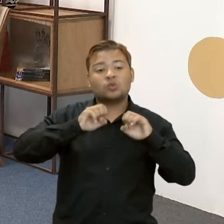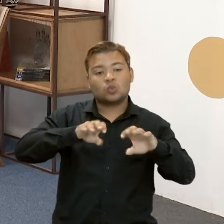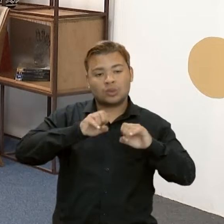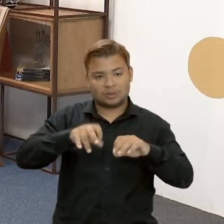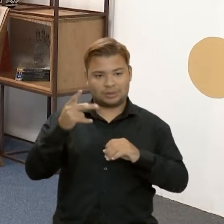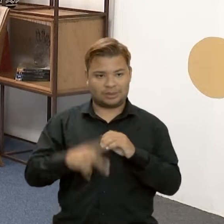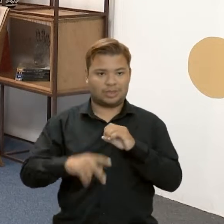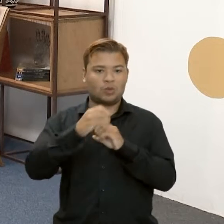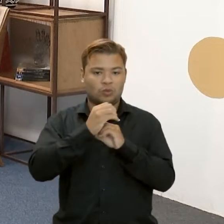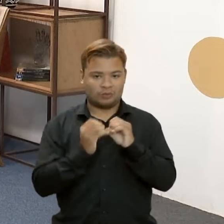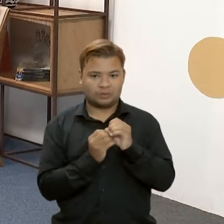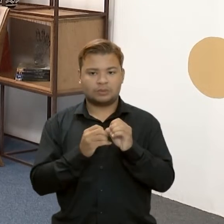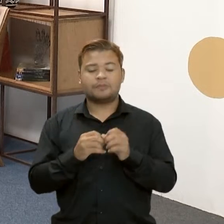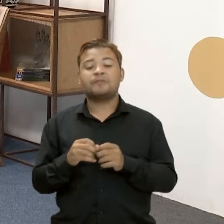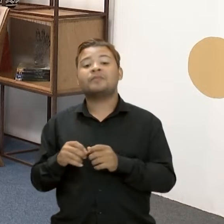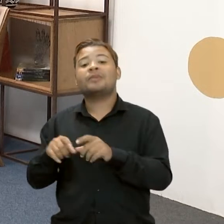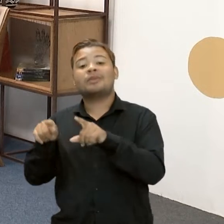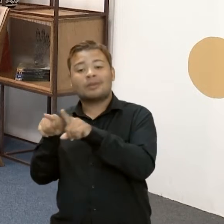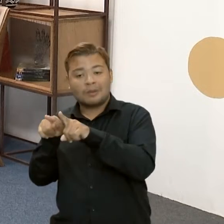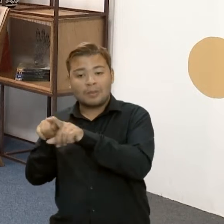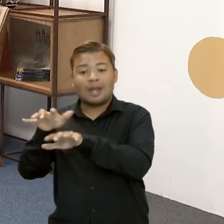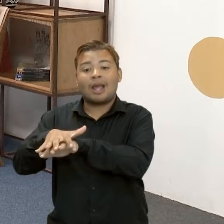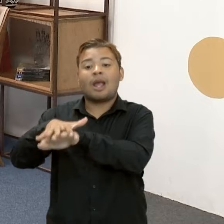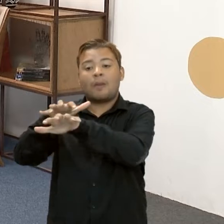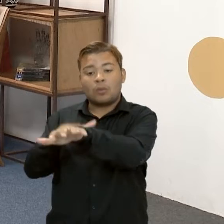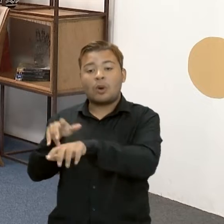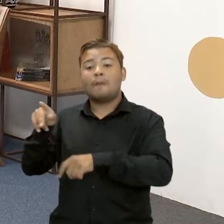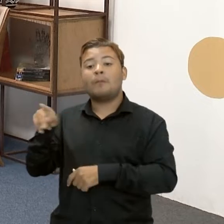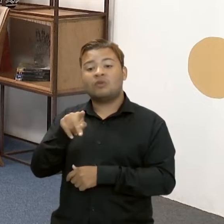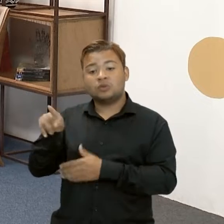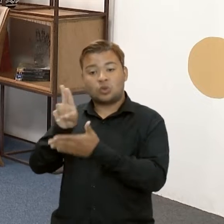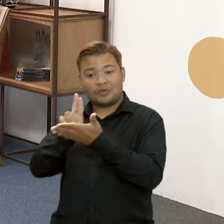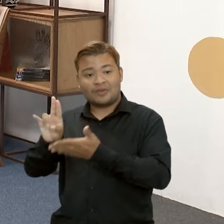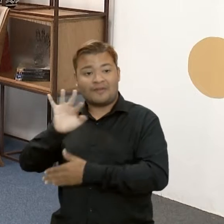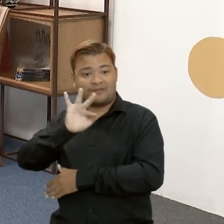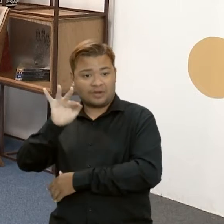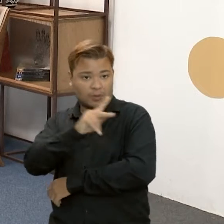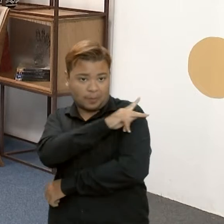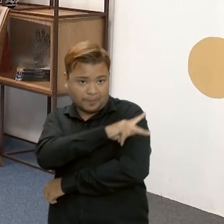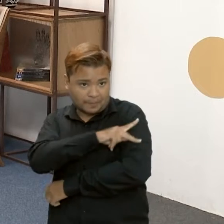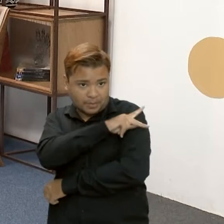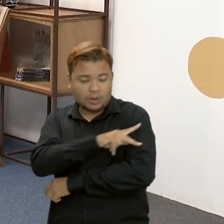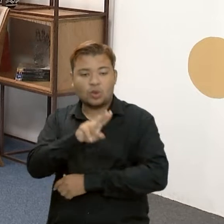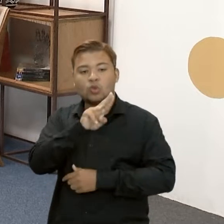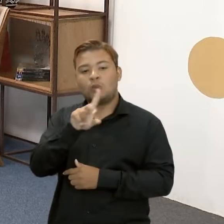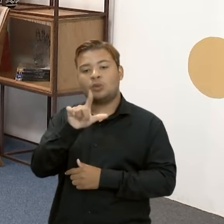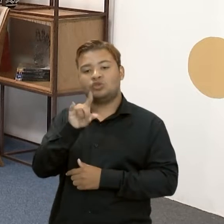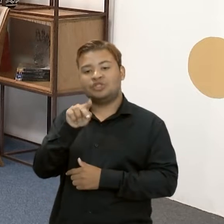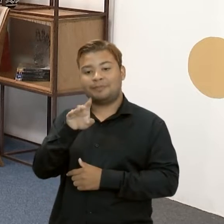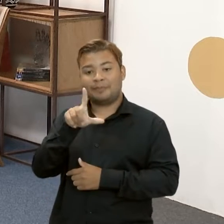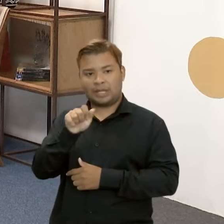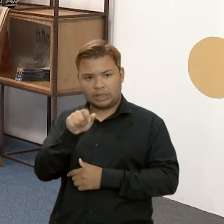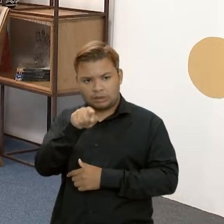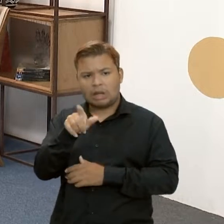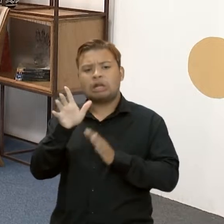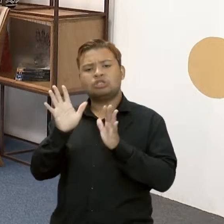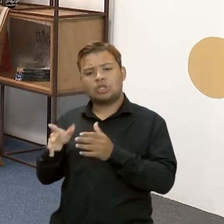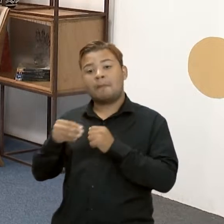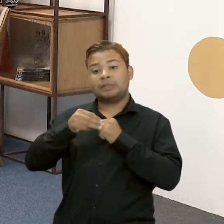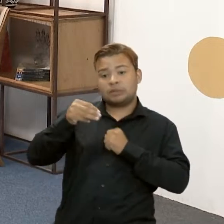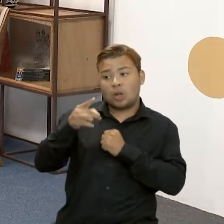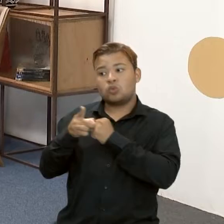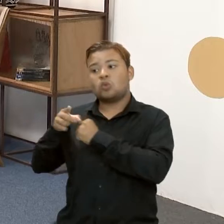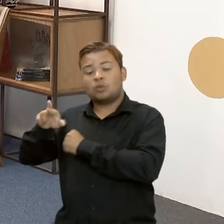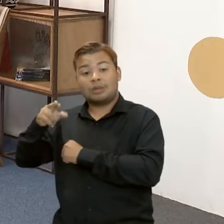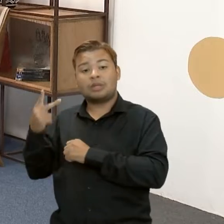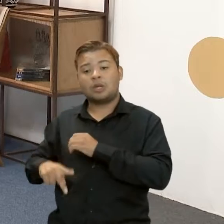maneira remota, participa a professora da Universidade Federal do Piauí, Ludmila Andrade. Ela concluiu o mestrado e o